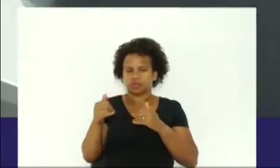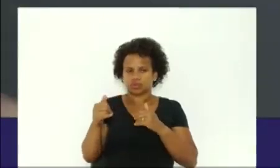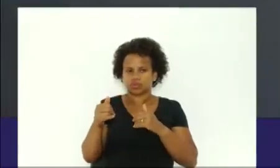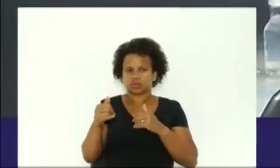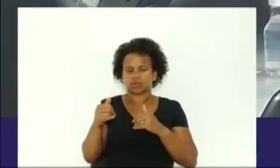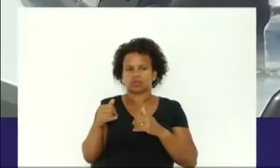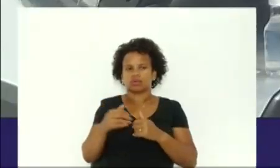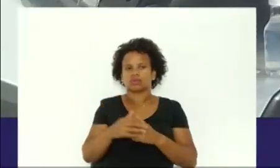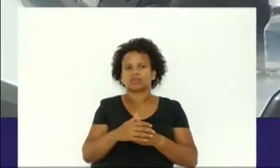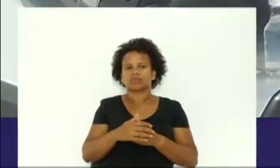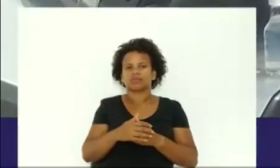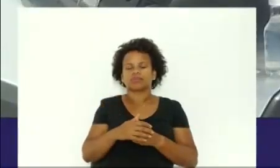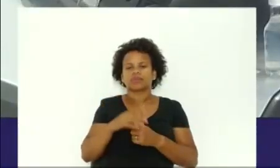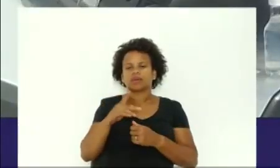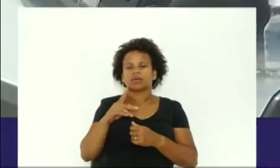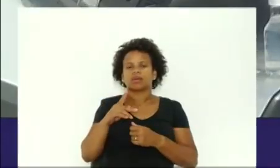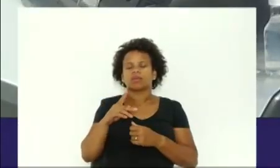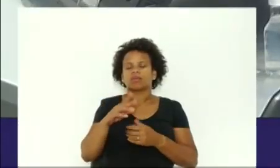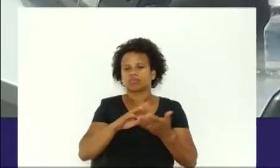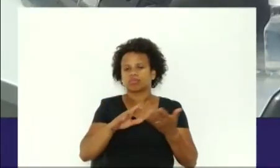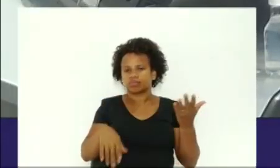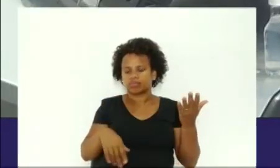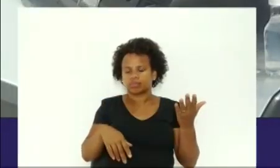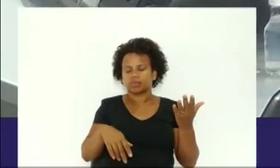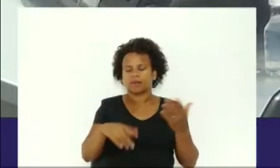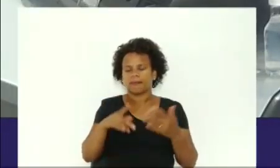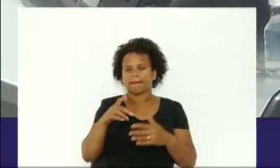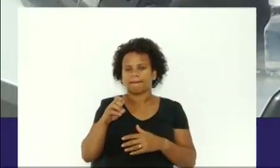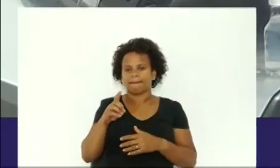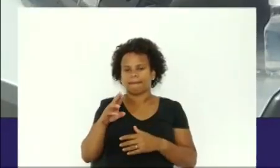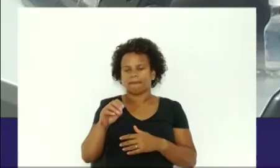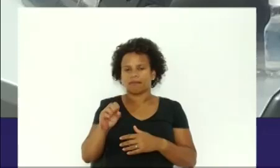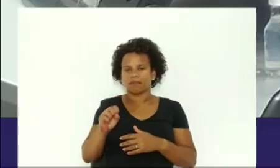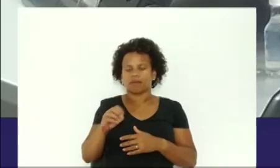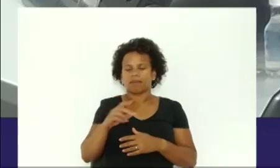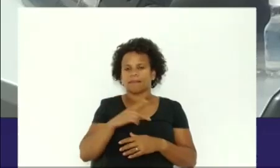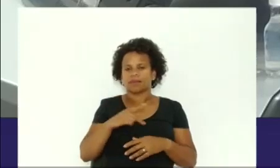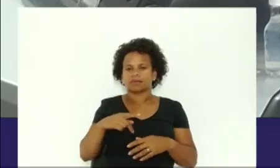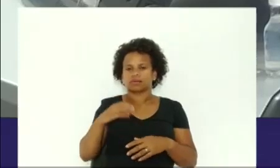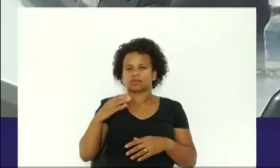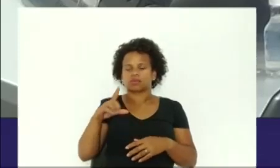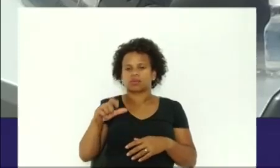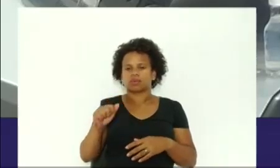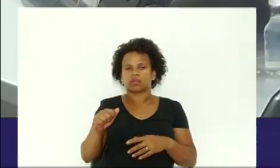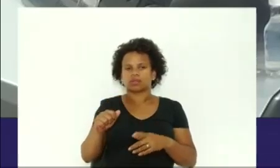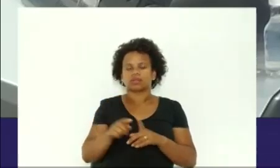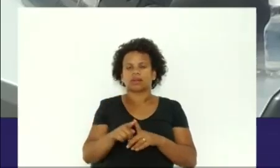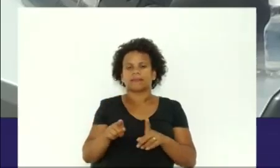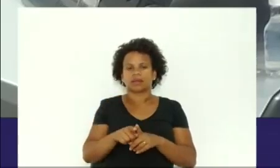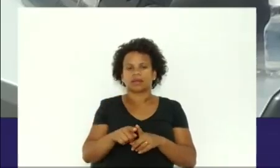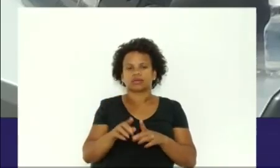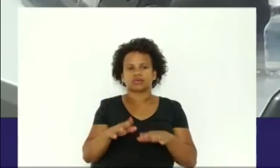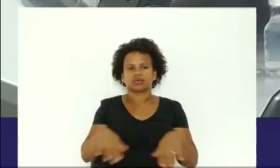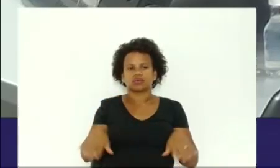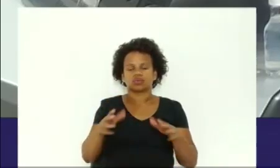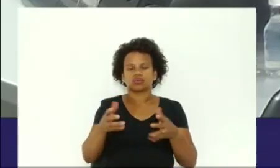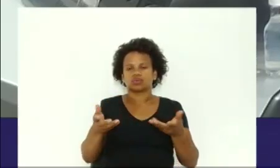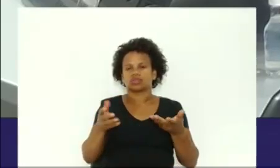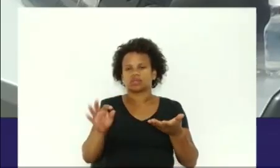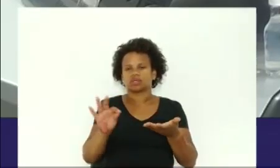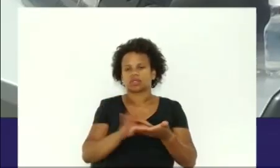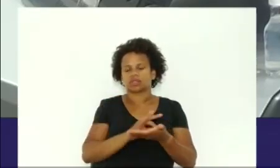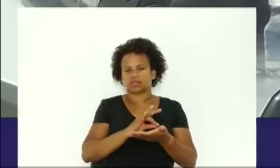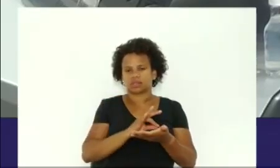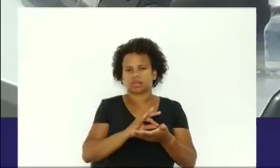Laudo, vereador Palinha, vereador Pedroso e presidente Kula. E de todos que quiserem assinar